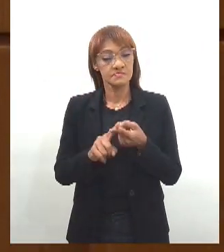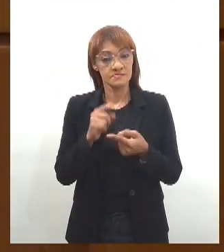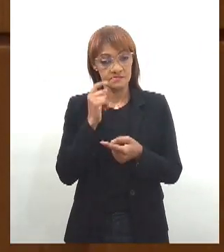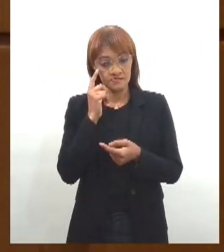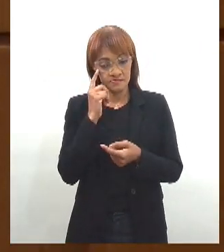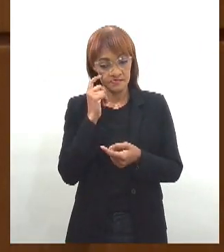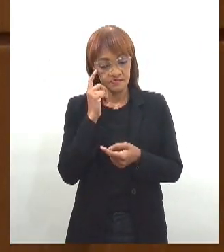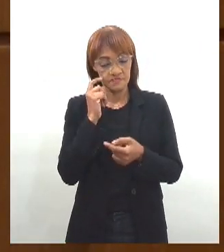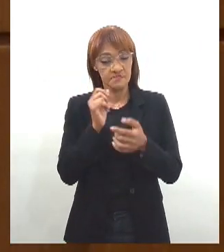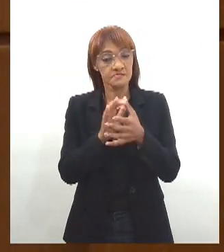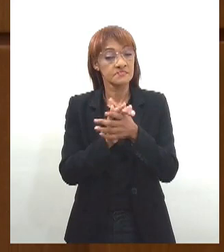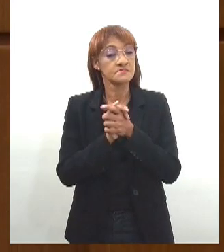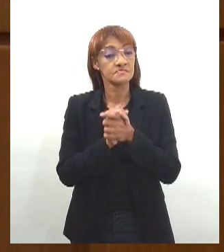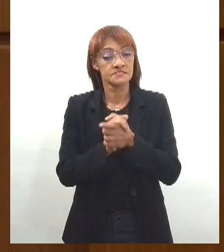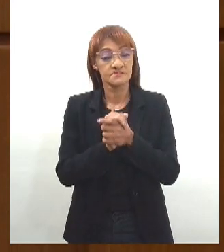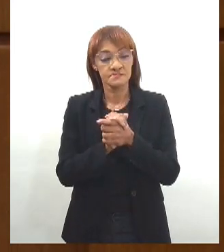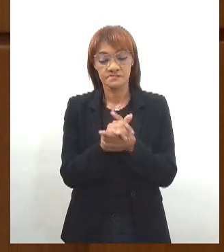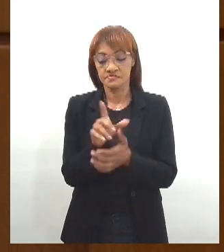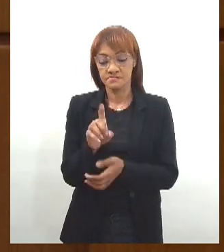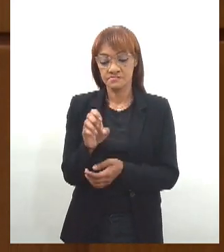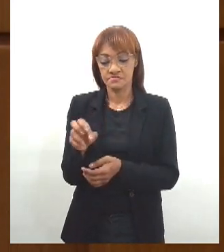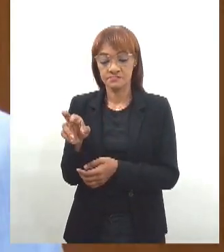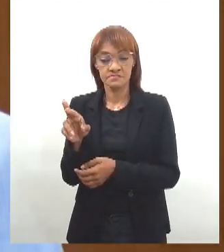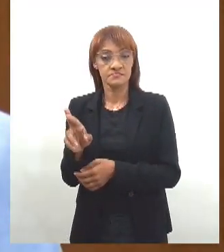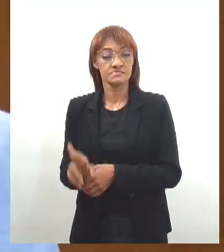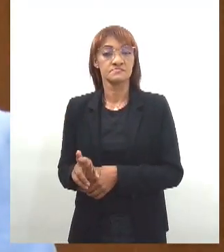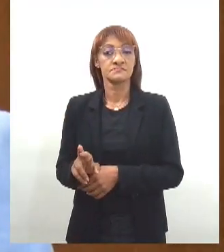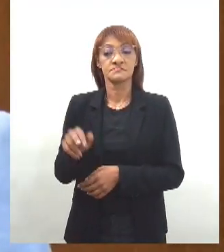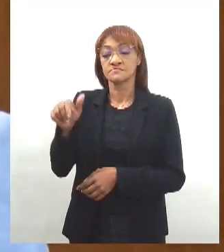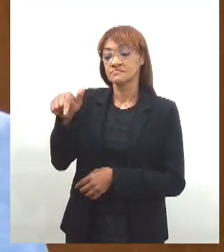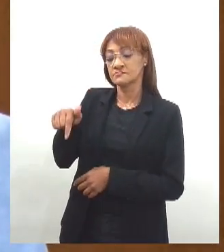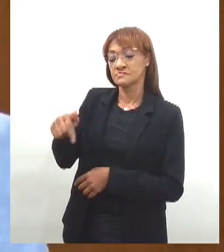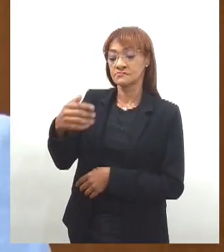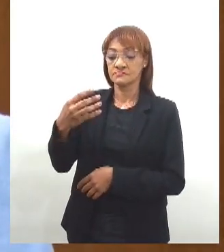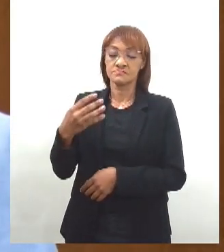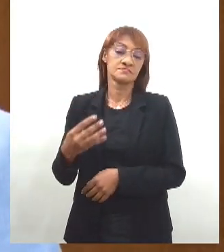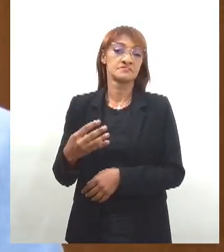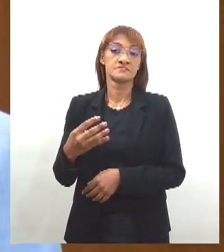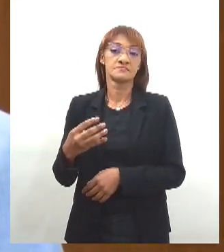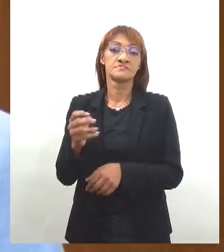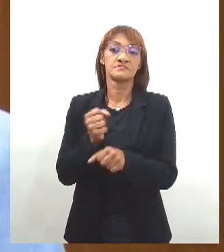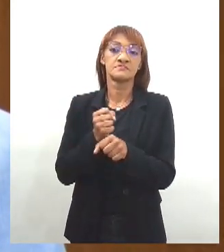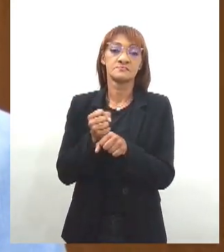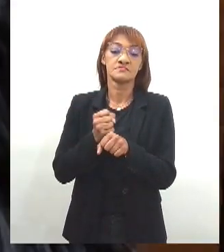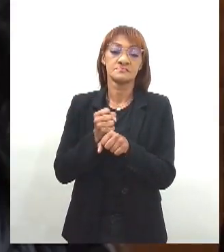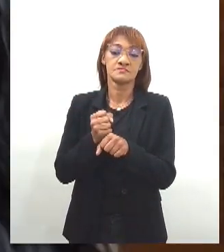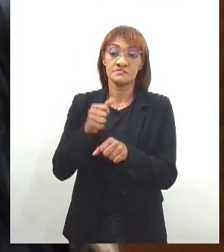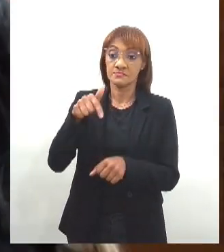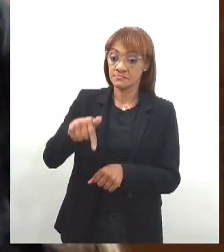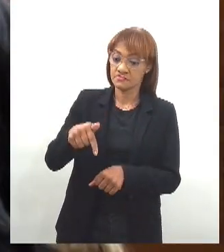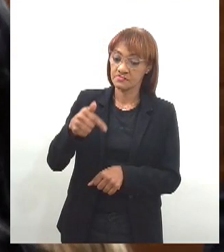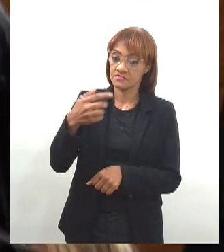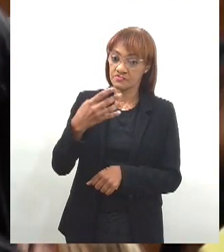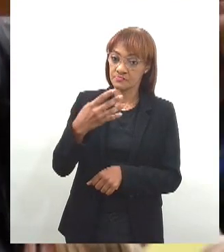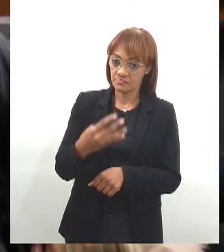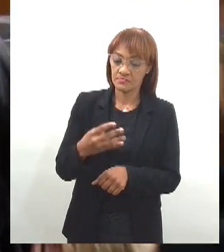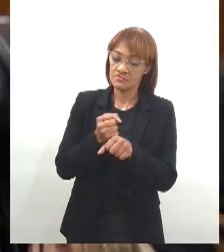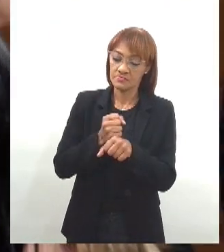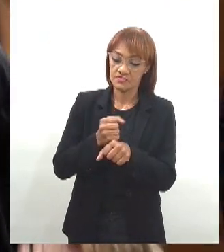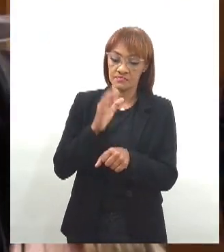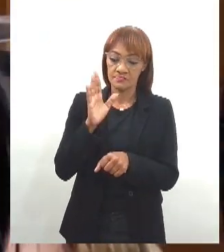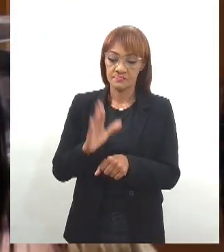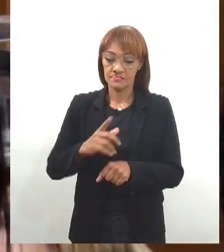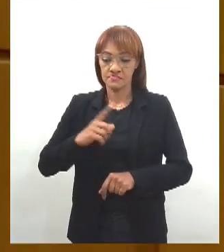parabenizou o DER pelos seus 74 anos de existência e pela revitalização de estradas e rodovias